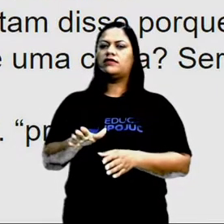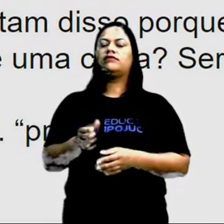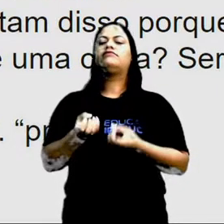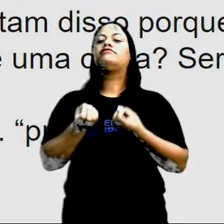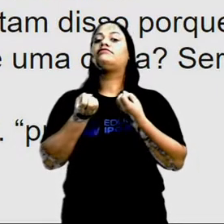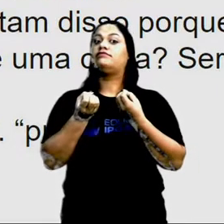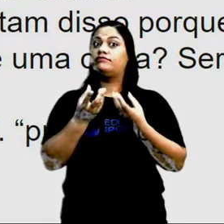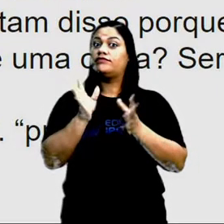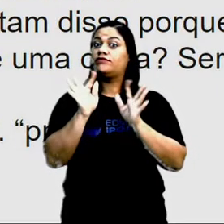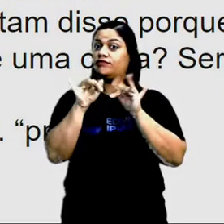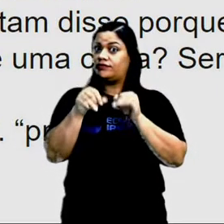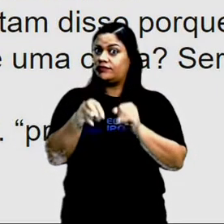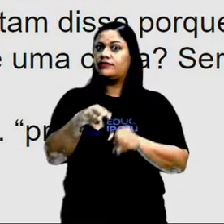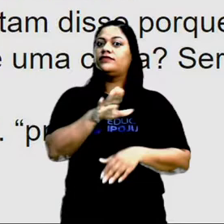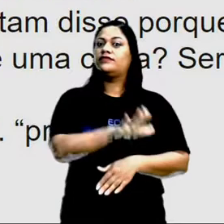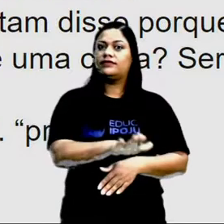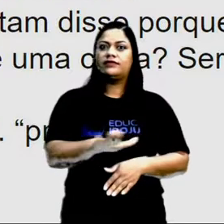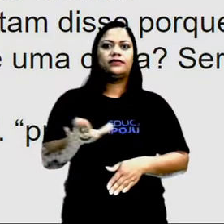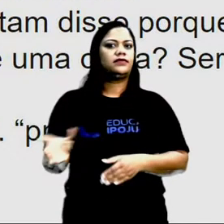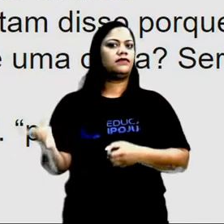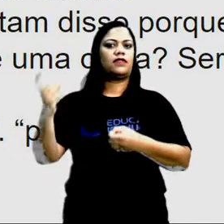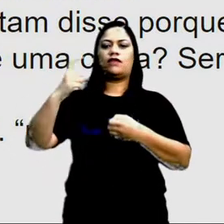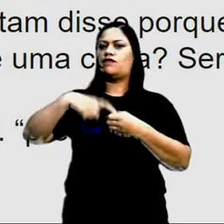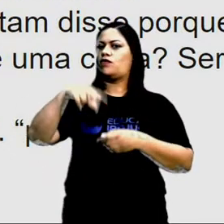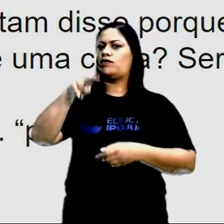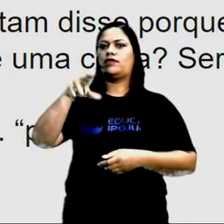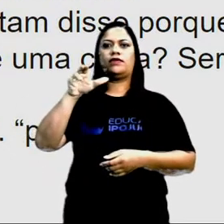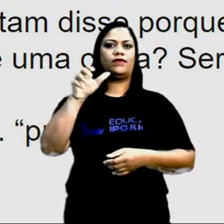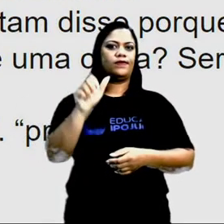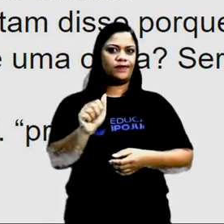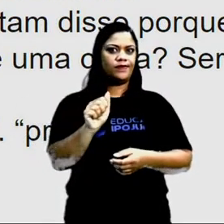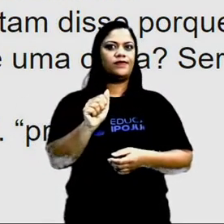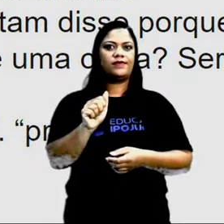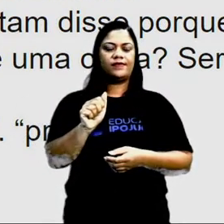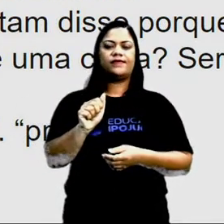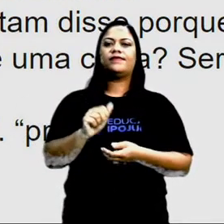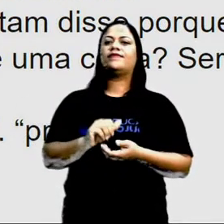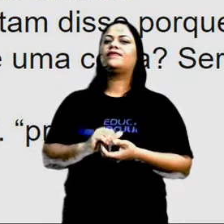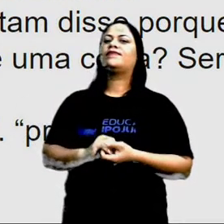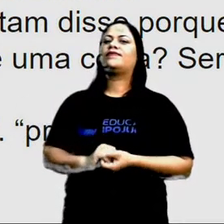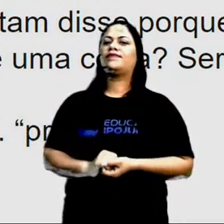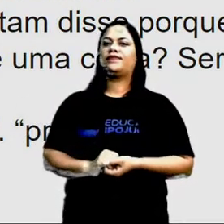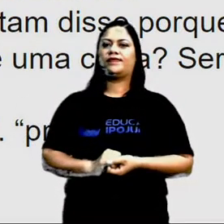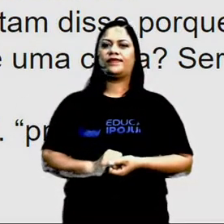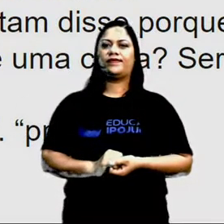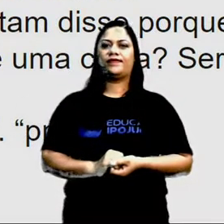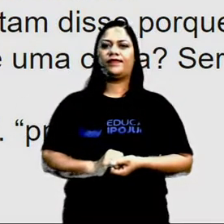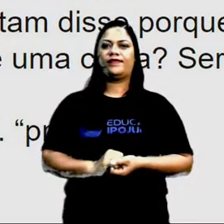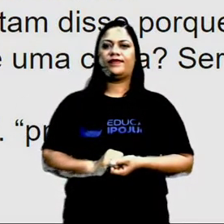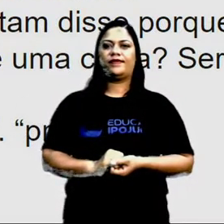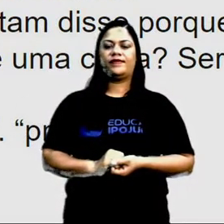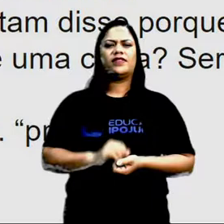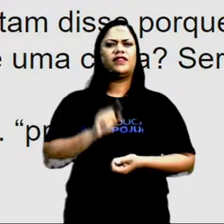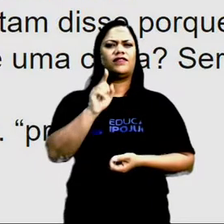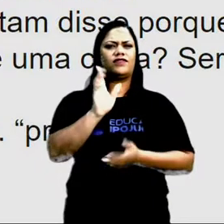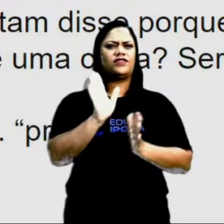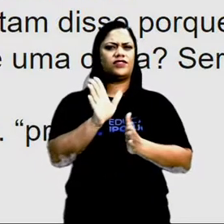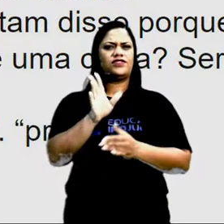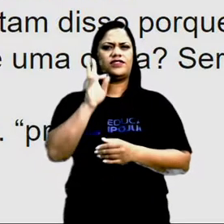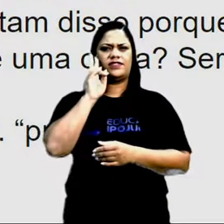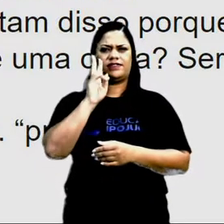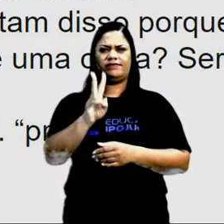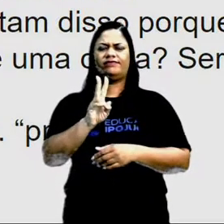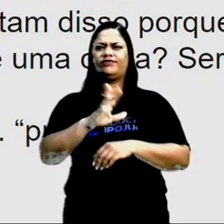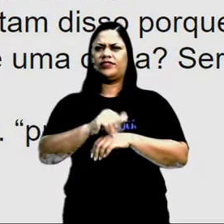da infância, pois ela não volta nunca mais. Roseli Sayão. Você já foi chamado